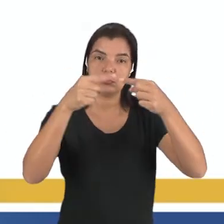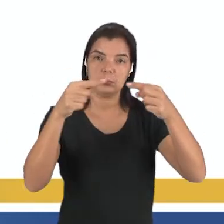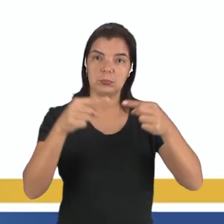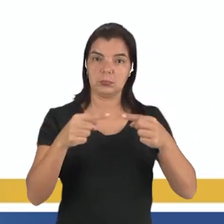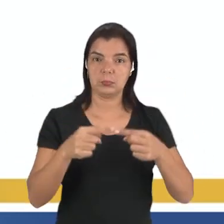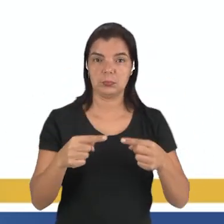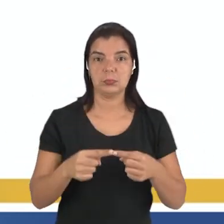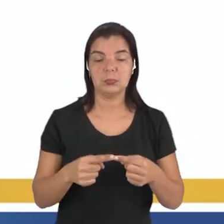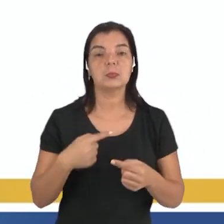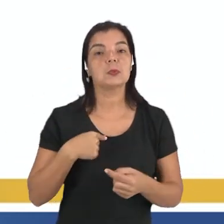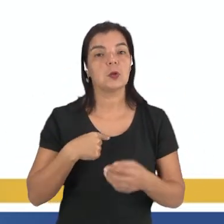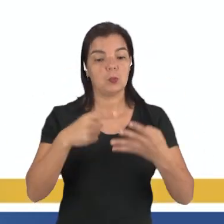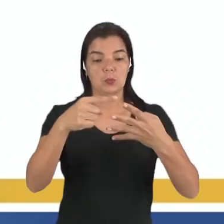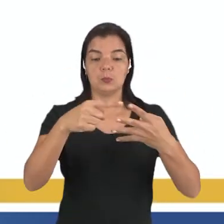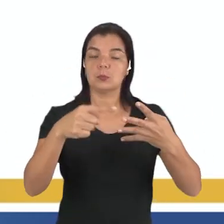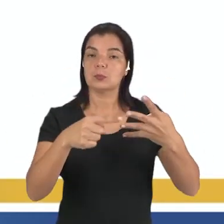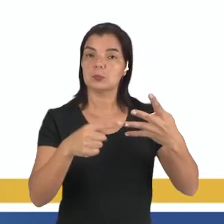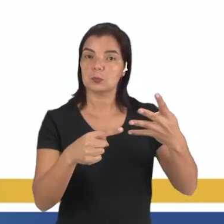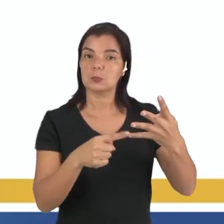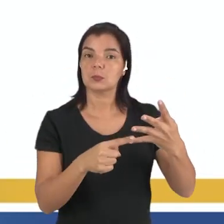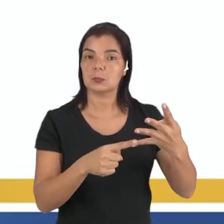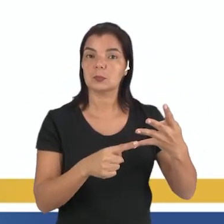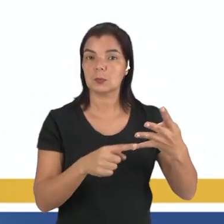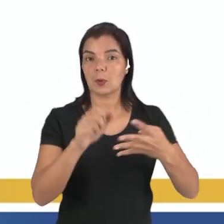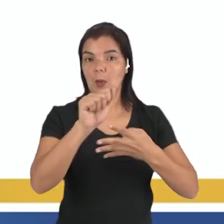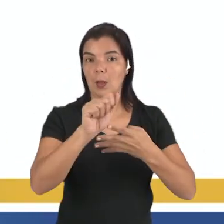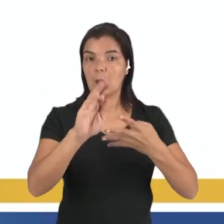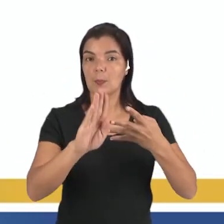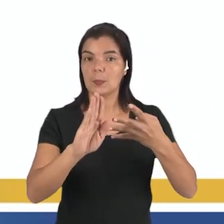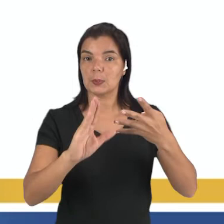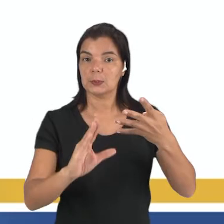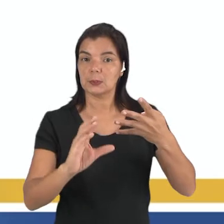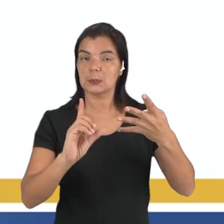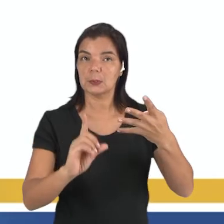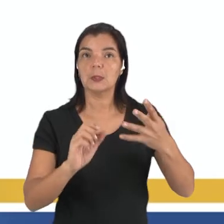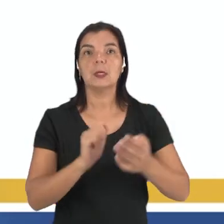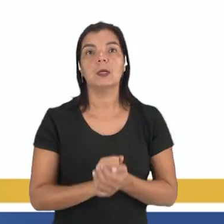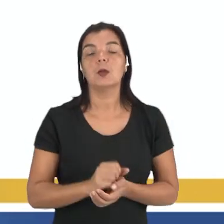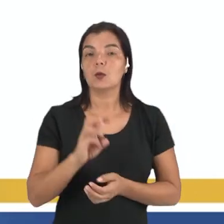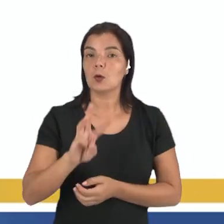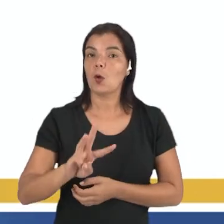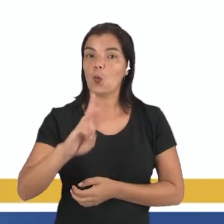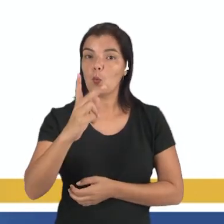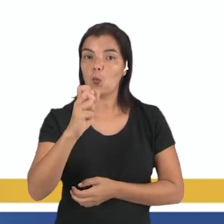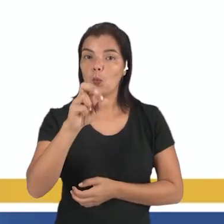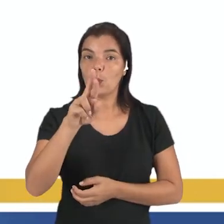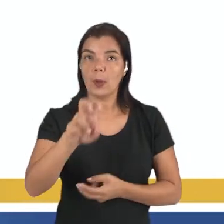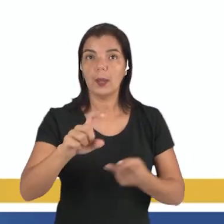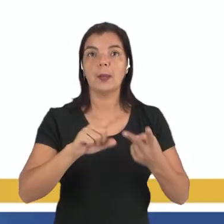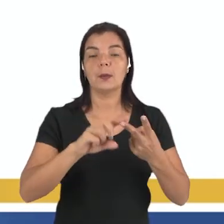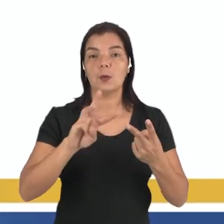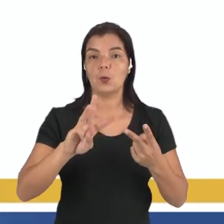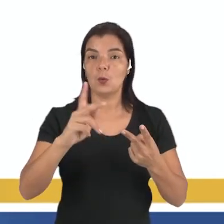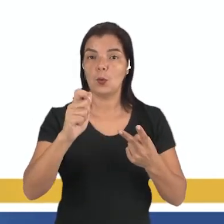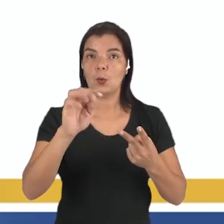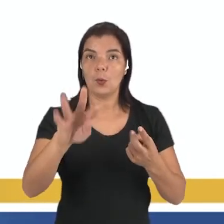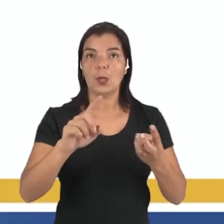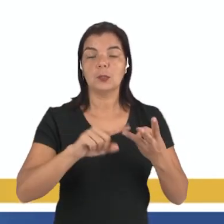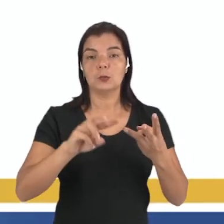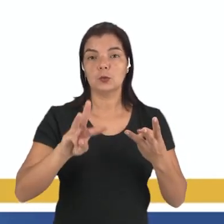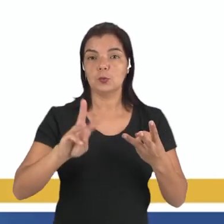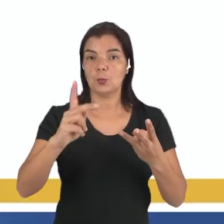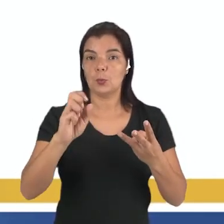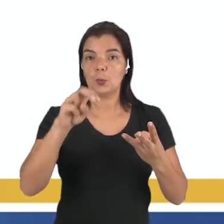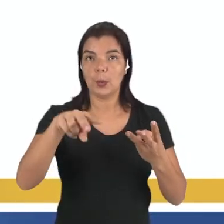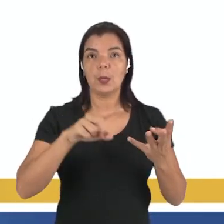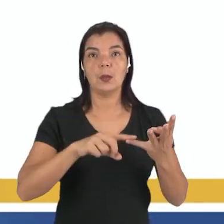melhor. Então, nós temos 4 interrogative pronouns, que são where, what, when e which. Espero que